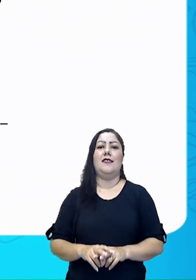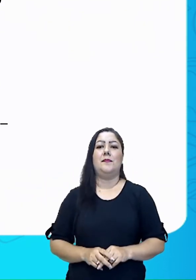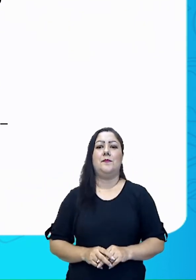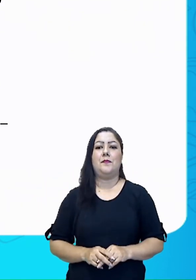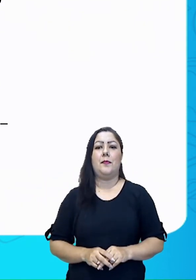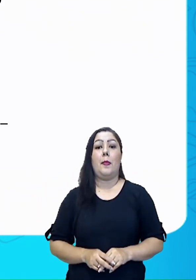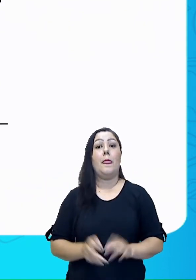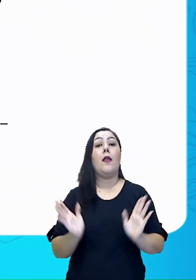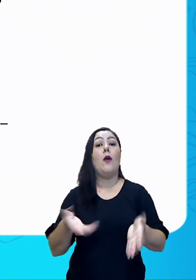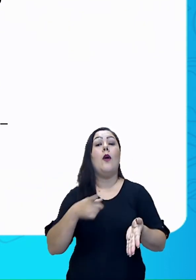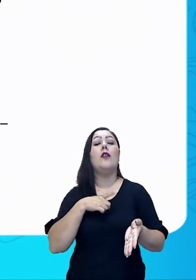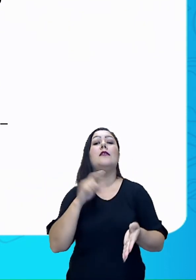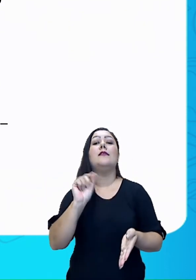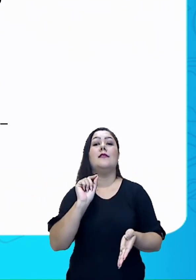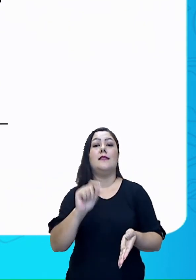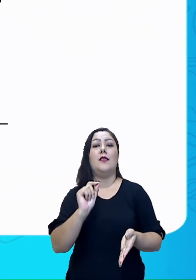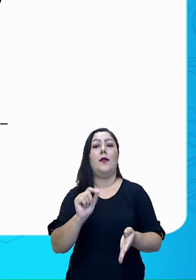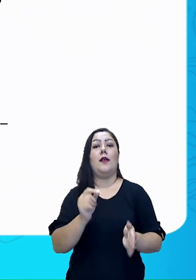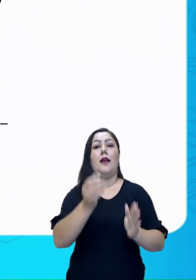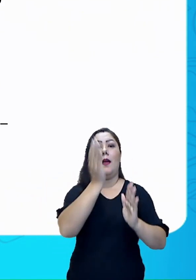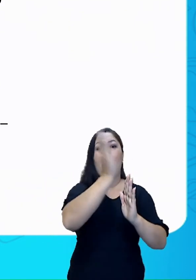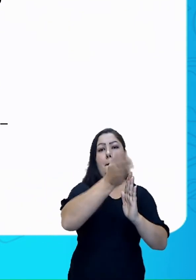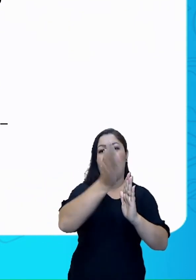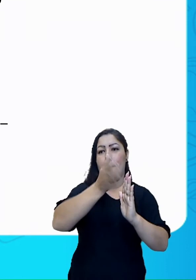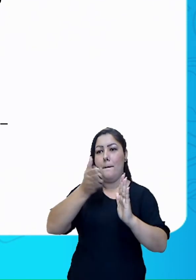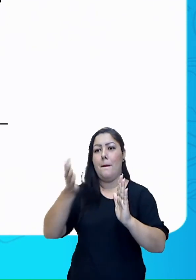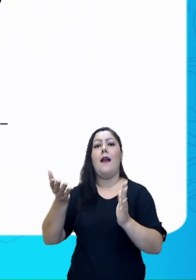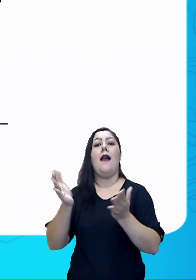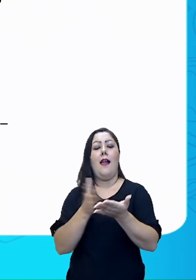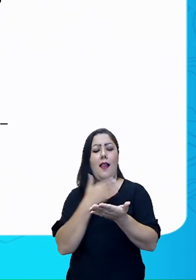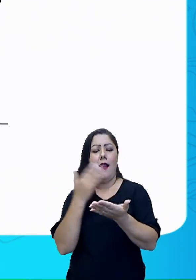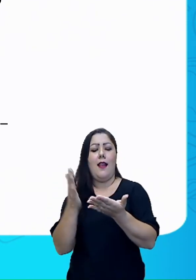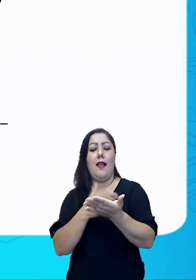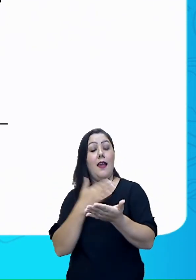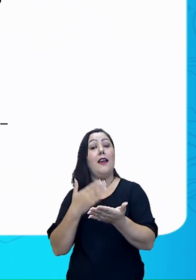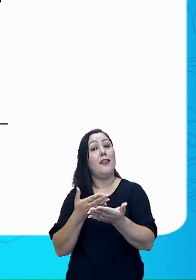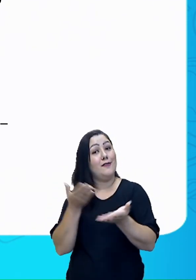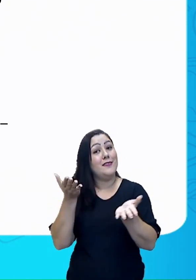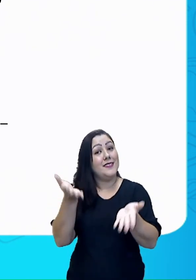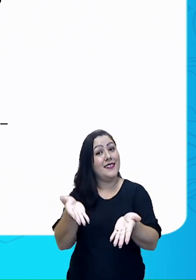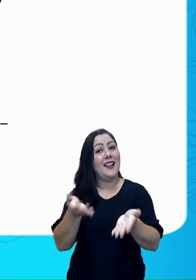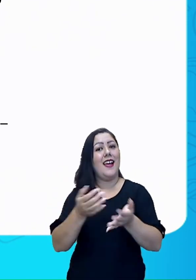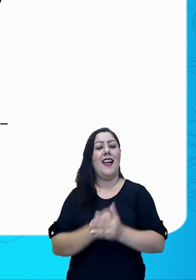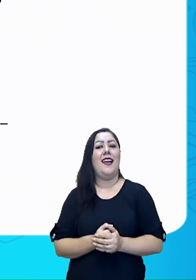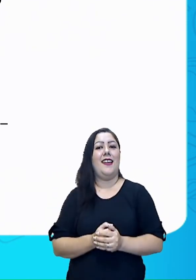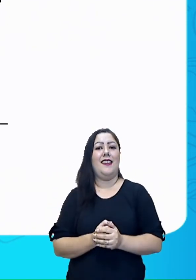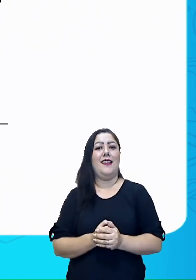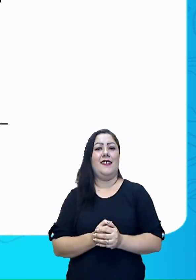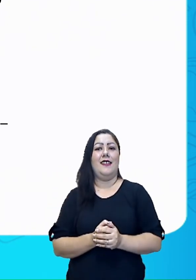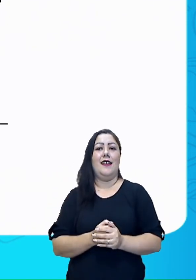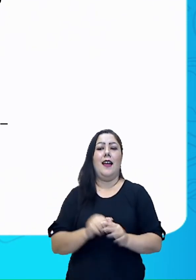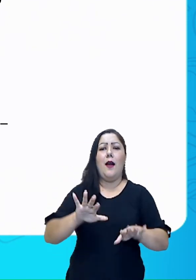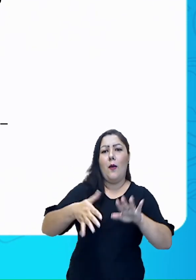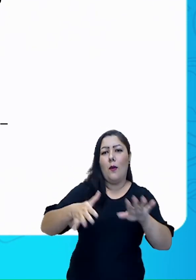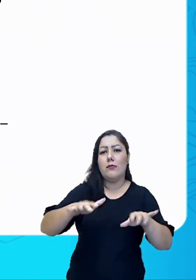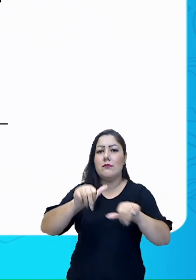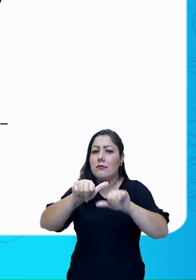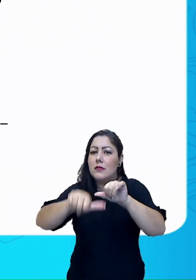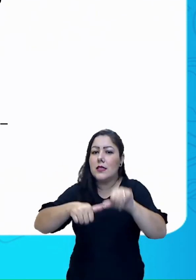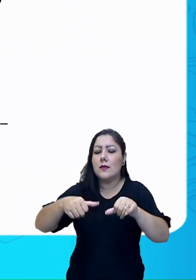A nossa biblioteca, ela funciona neste local. Então ela pode ter ali algumas mudanças na